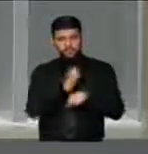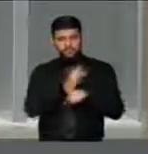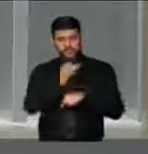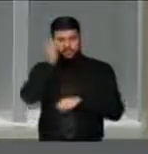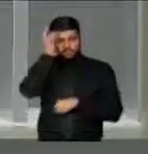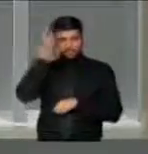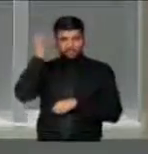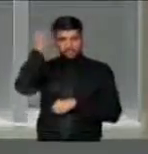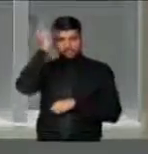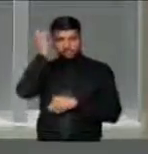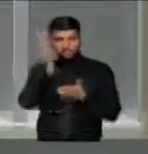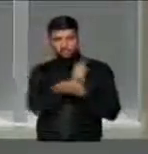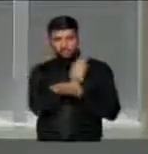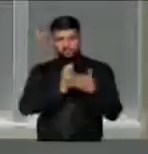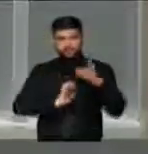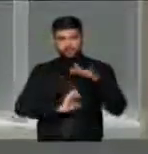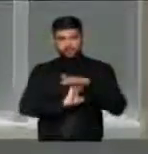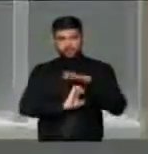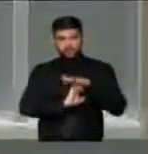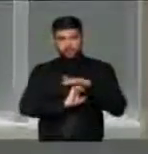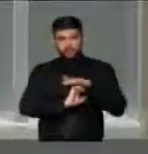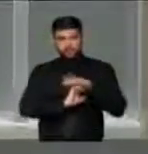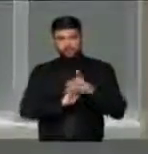Santo tem algumas empresas que...